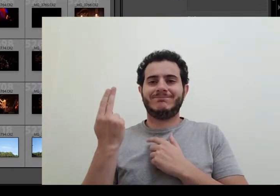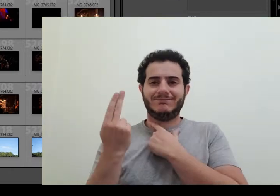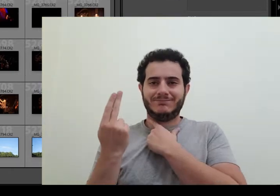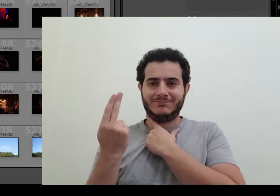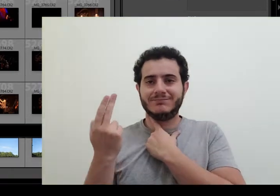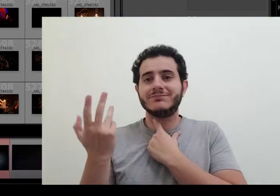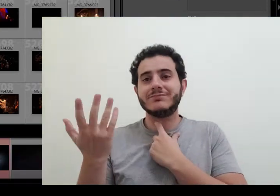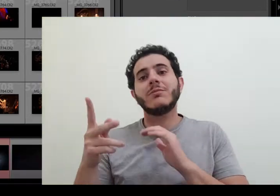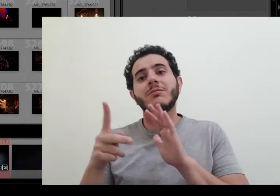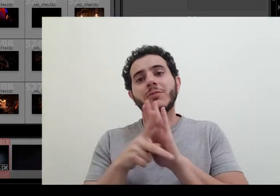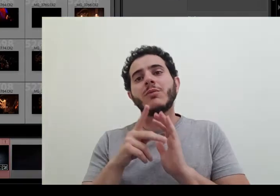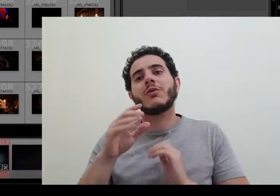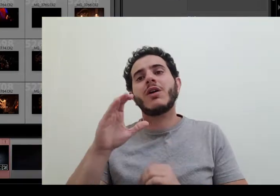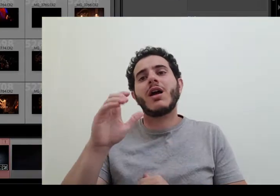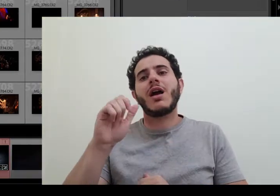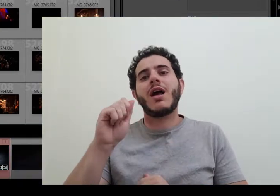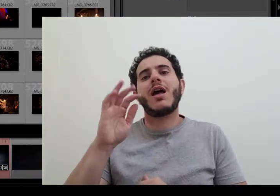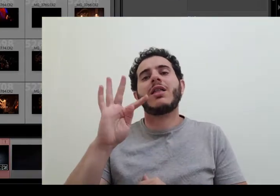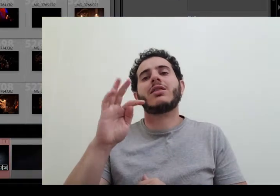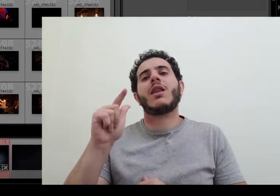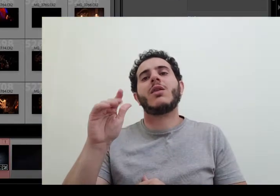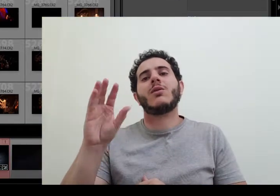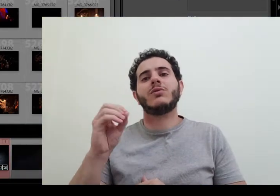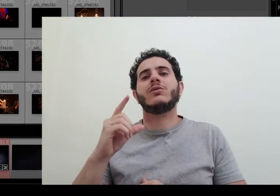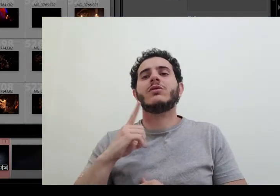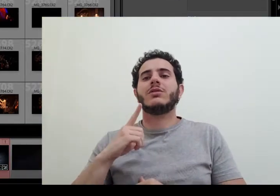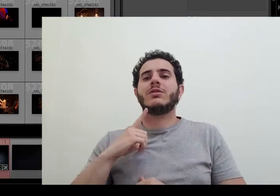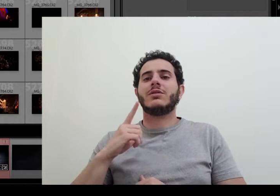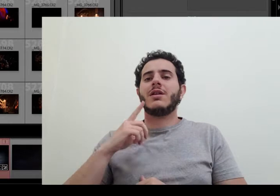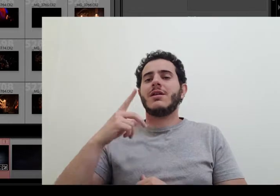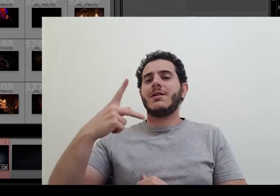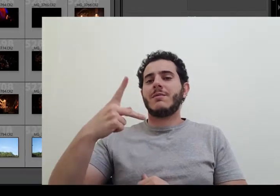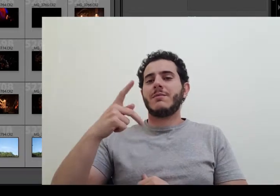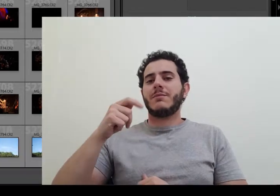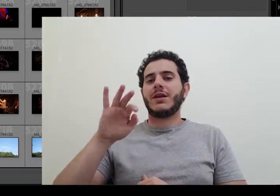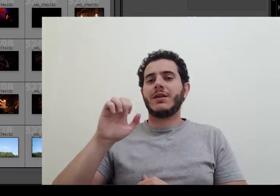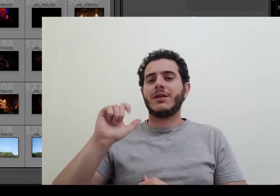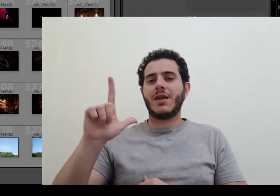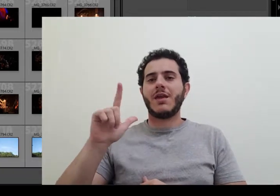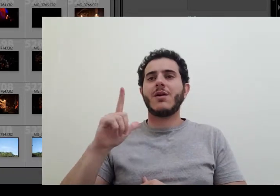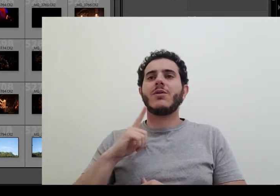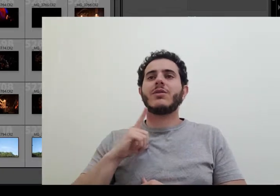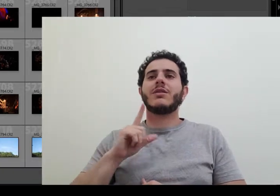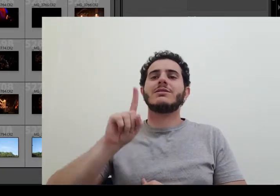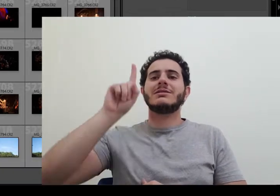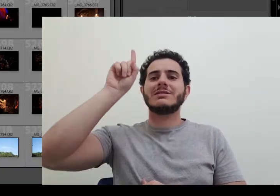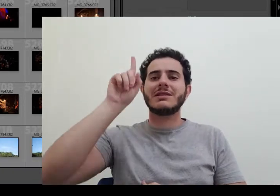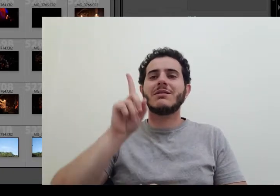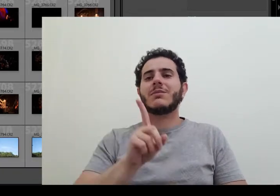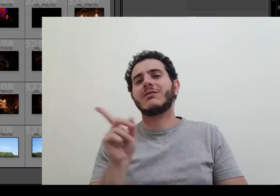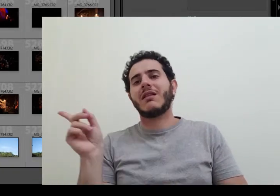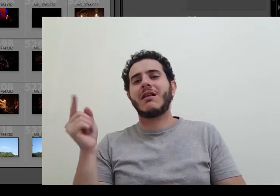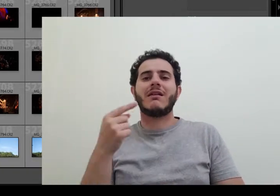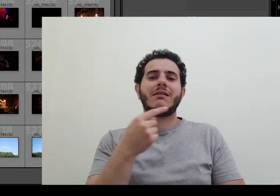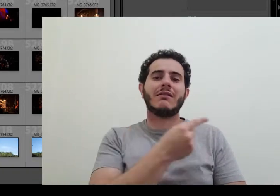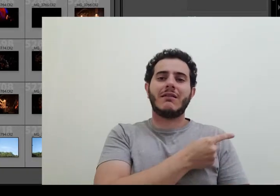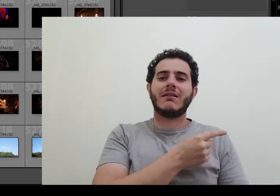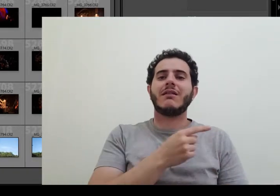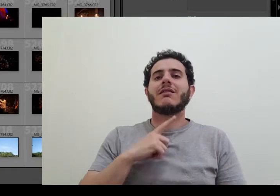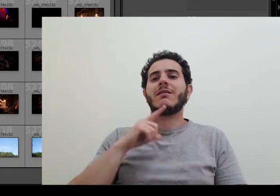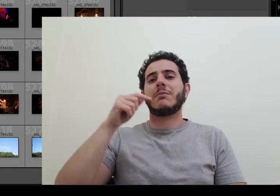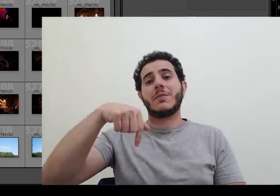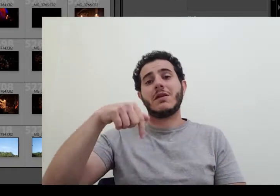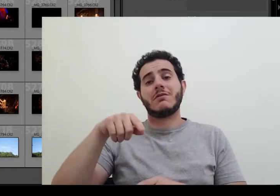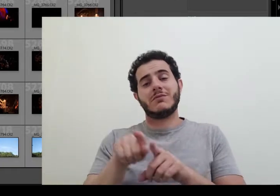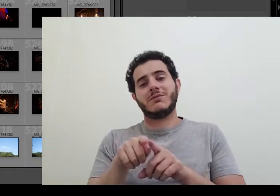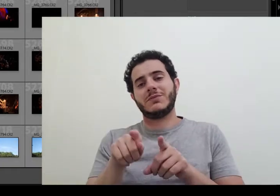abas, os painéis de baixo, o painel de baixo que é a tira de filme, o painel de cima que é o painel dos módulos, o painel da esquerda, o painel da